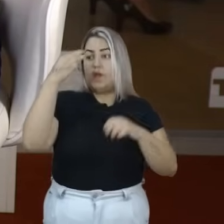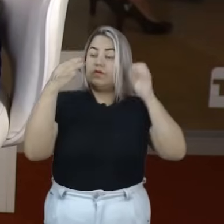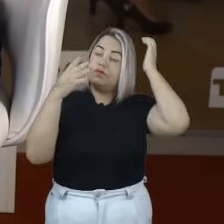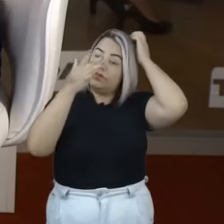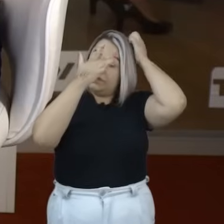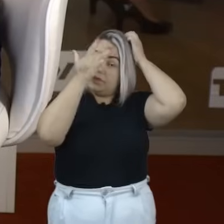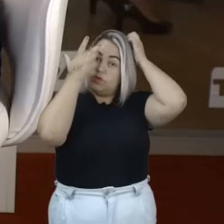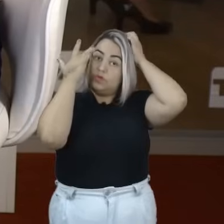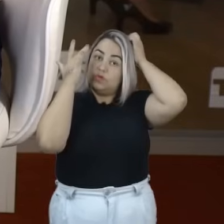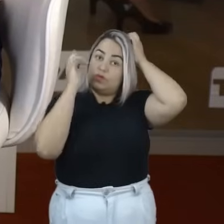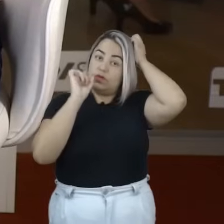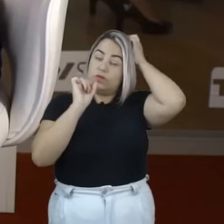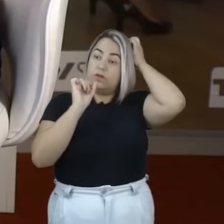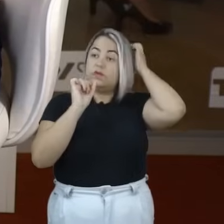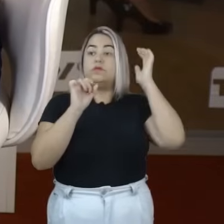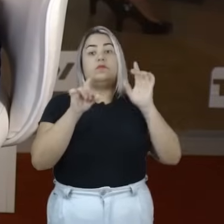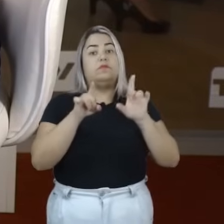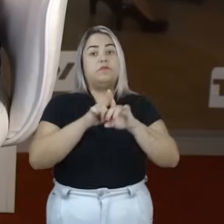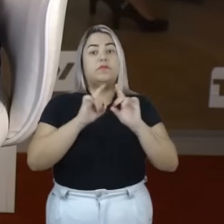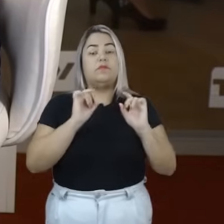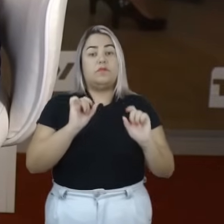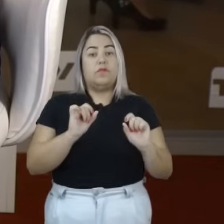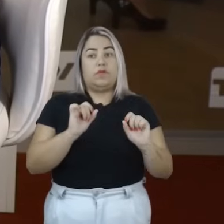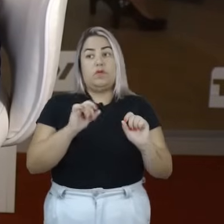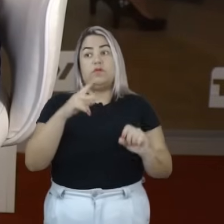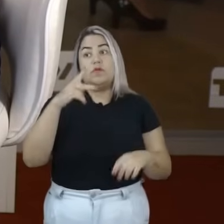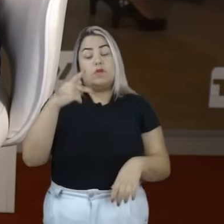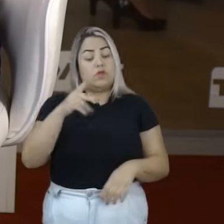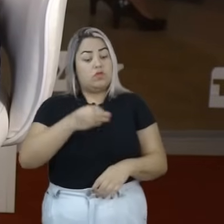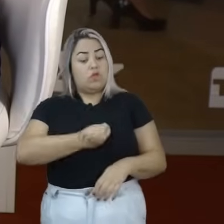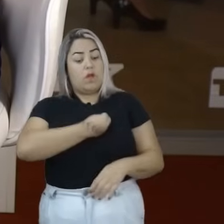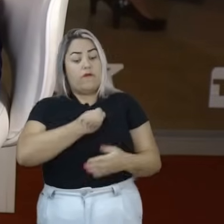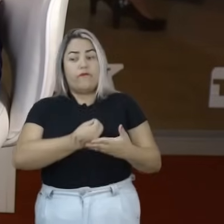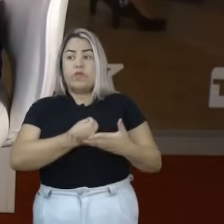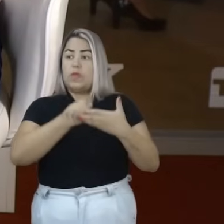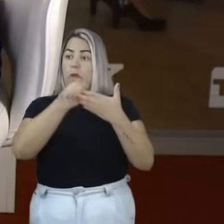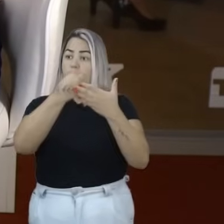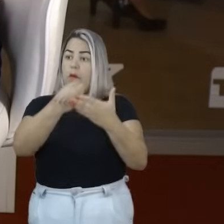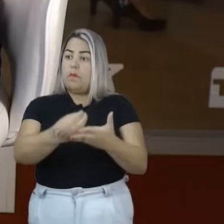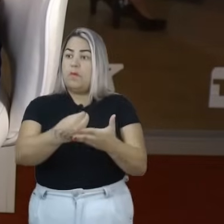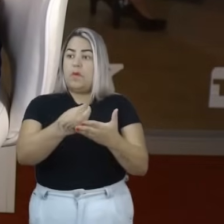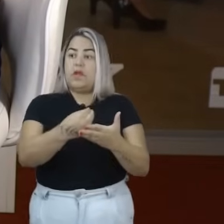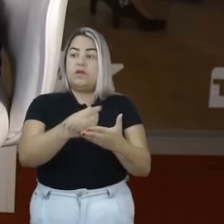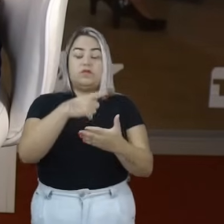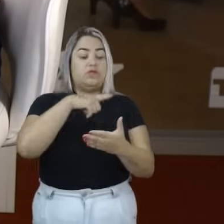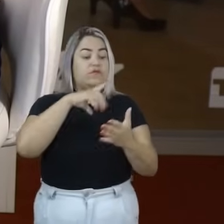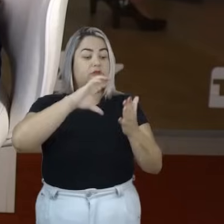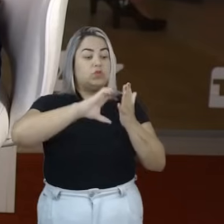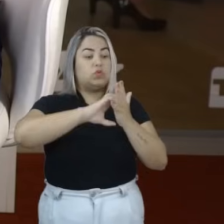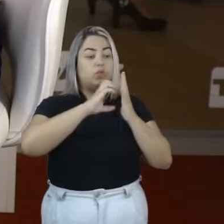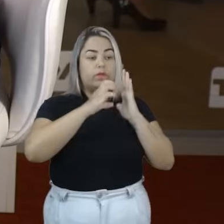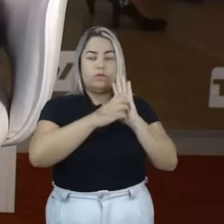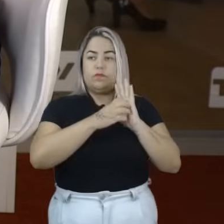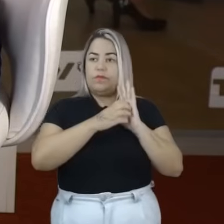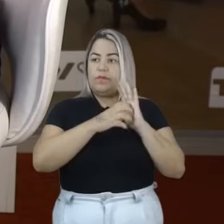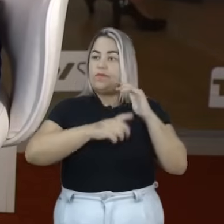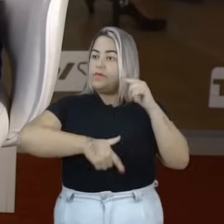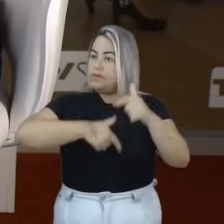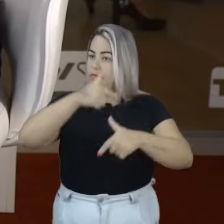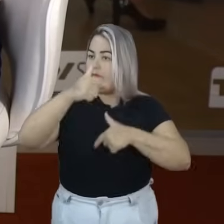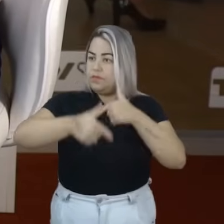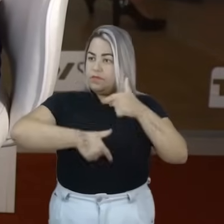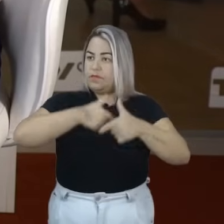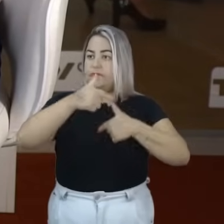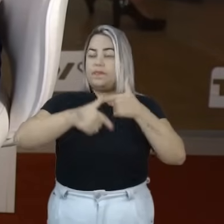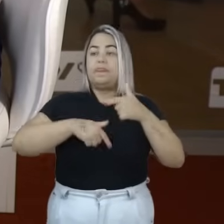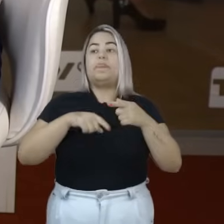pessoas que deram literalmente a sua vida para que tivesse um partido em que trabalhadores,